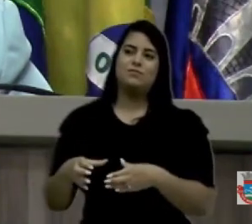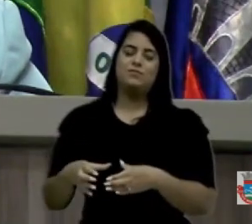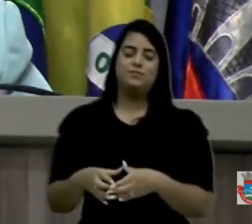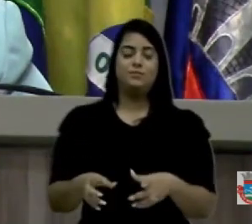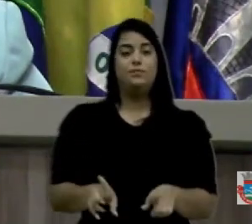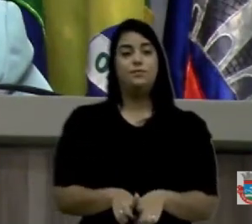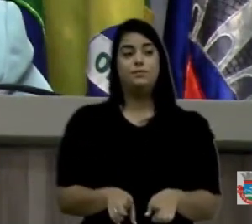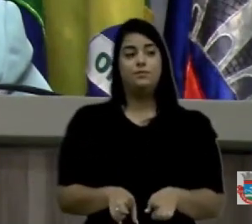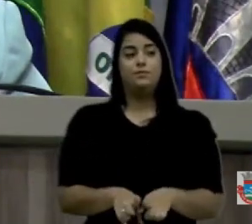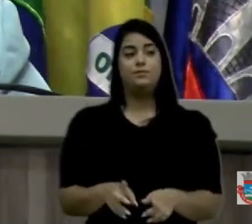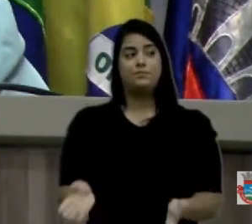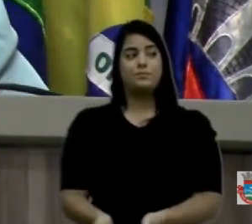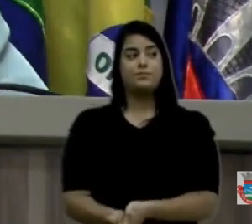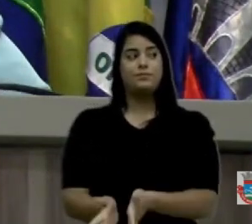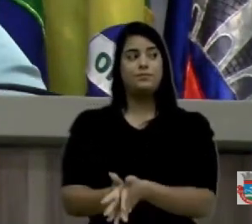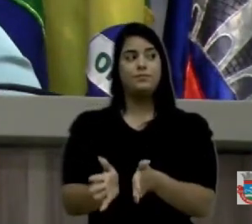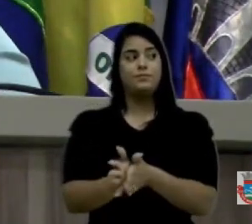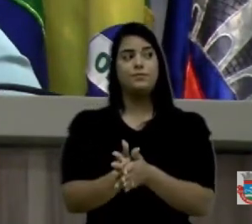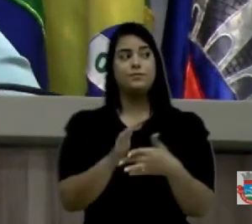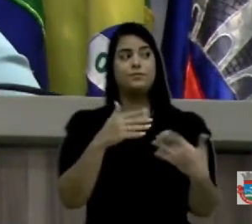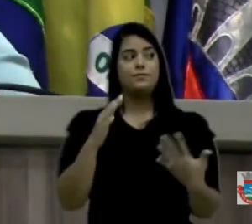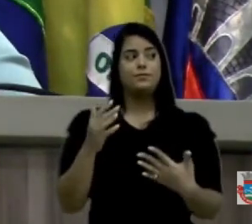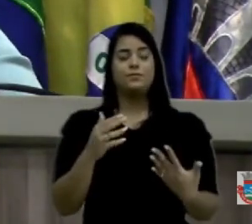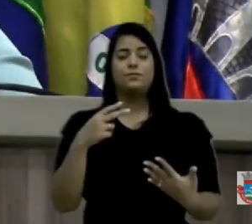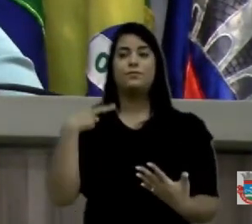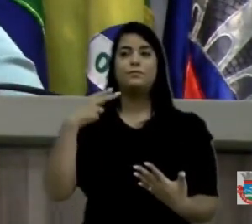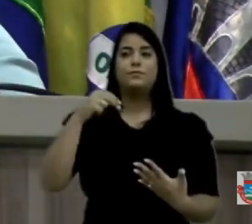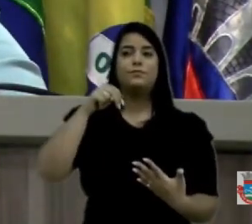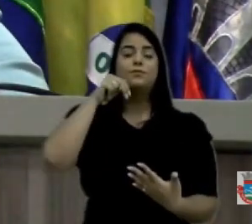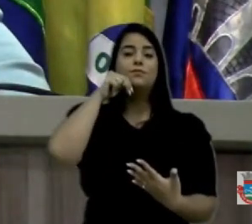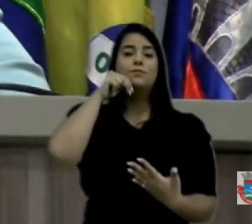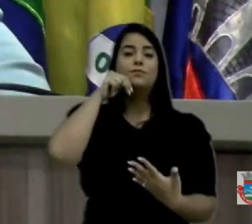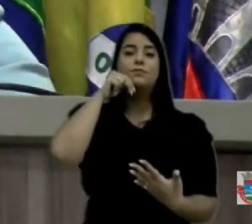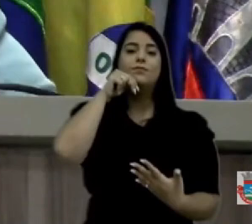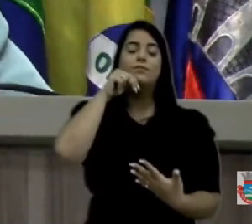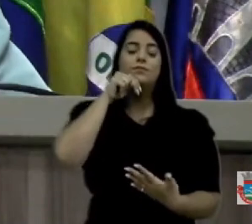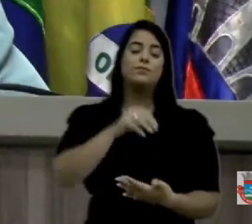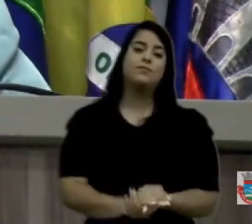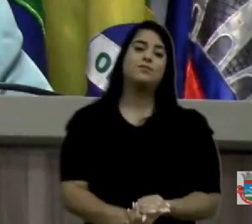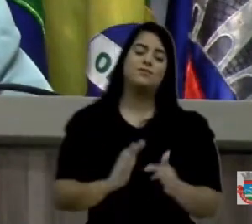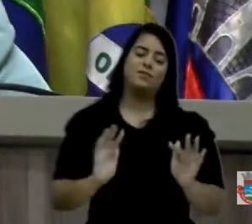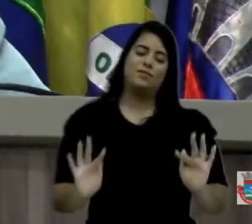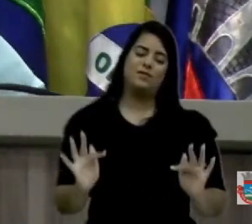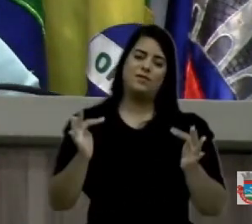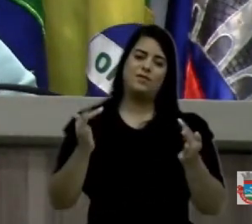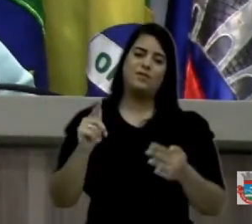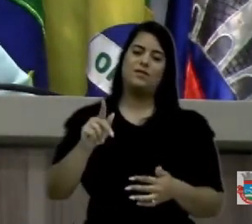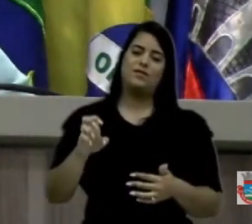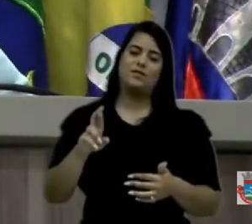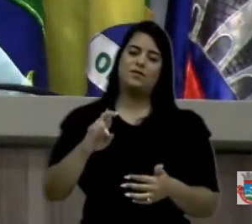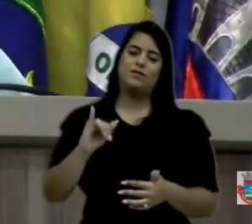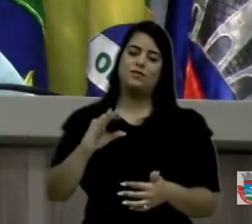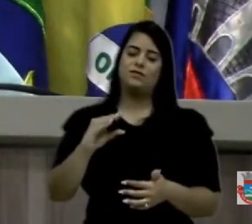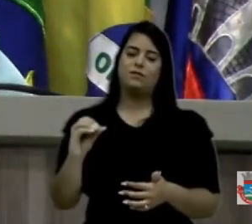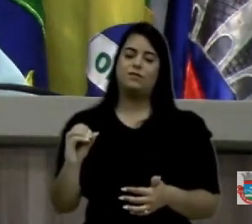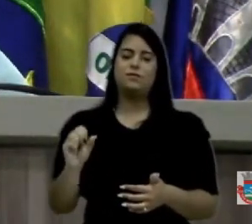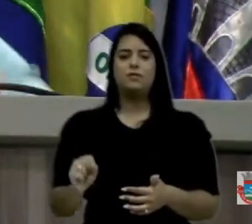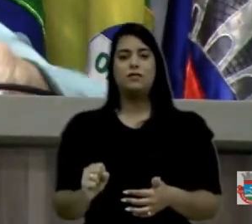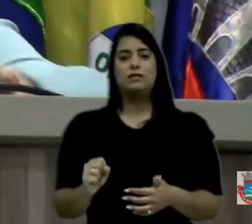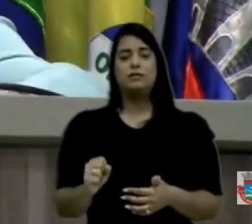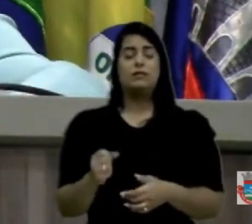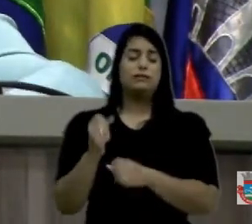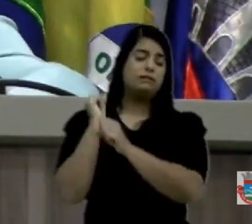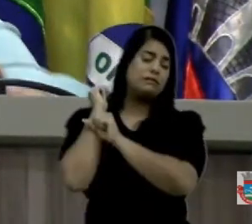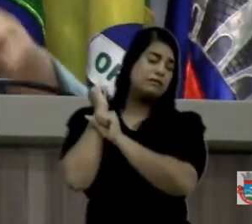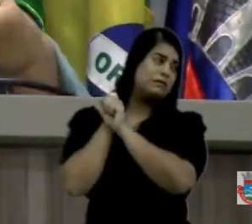também quero parabenizar o vereador nilt colocar o voto de aplauso pela festa de girico n que é feita há 23